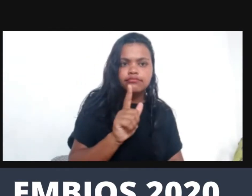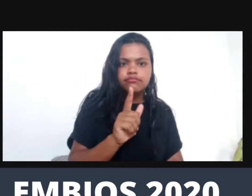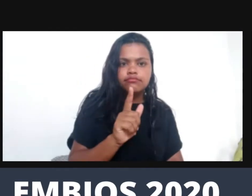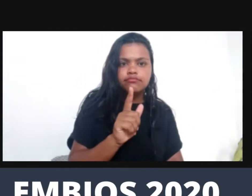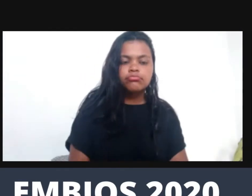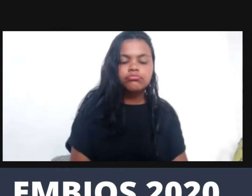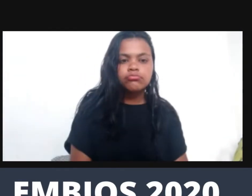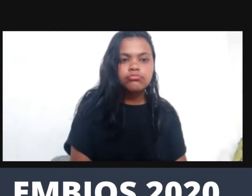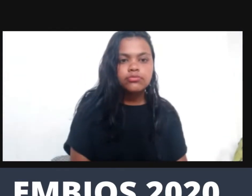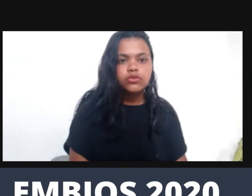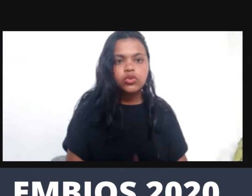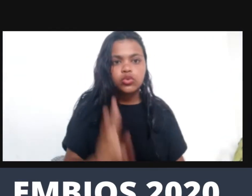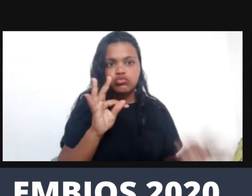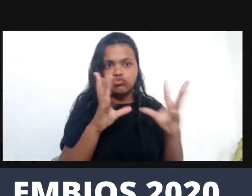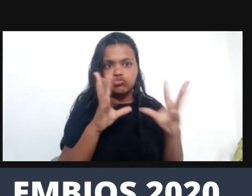Vamos lá.